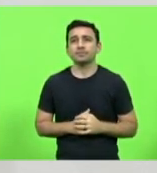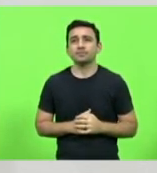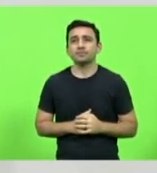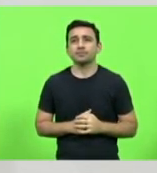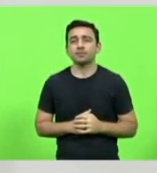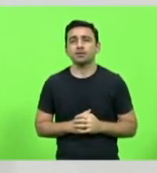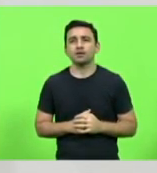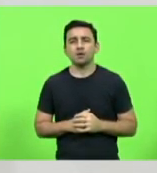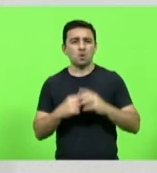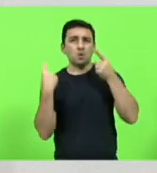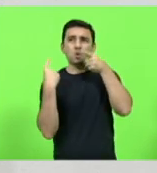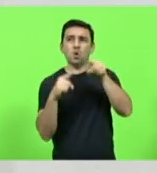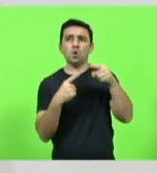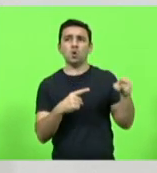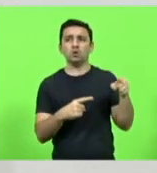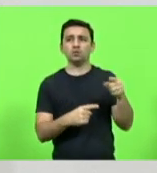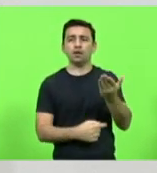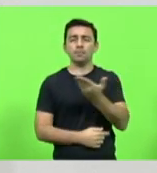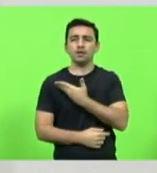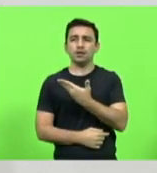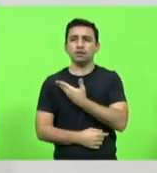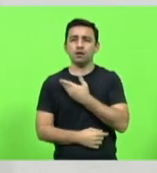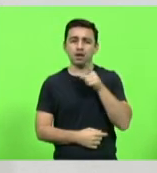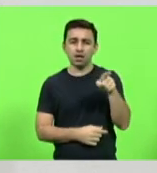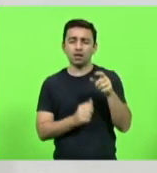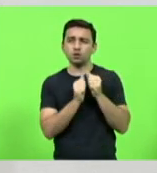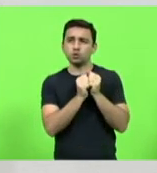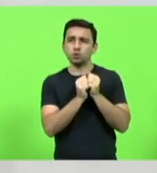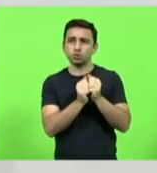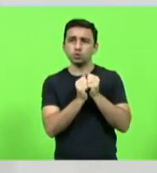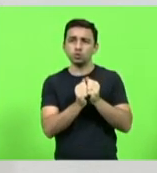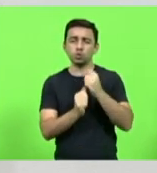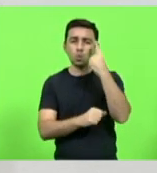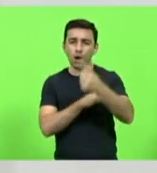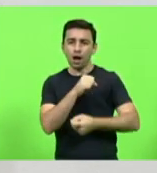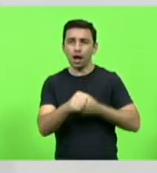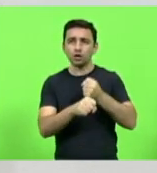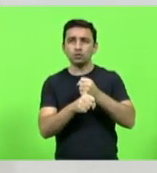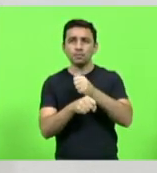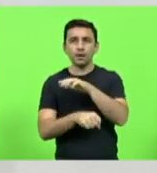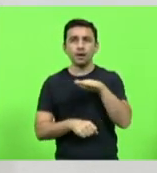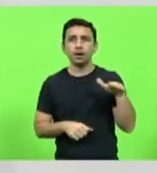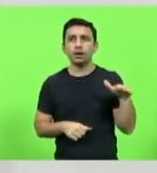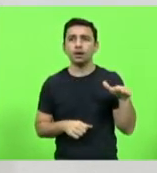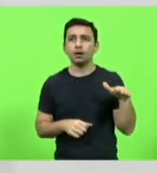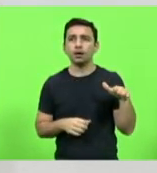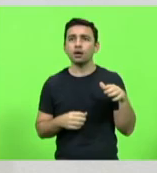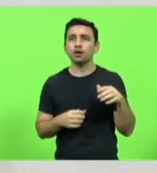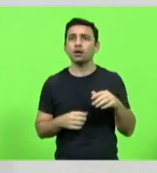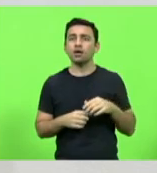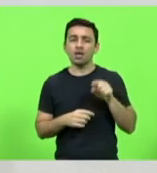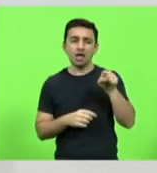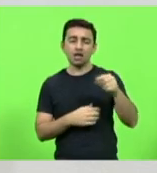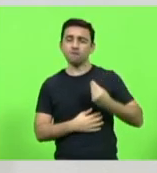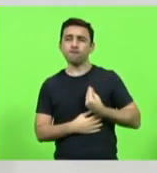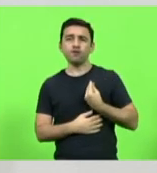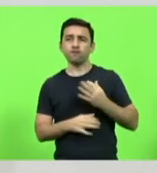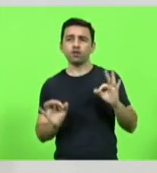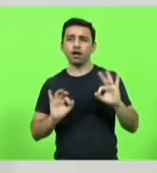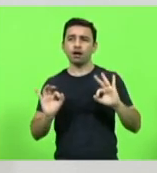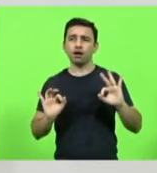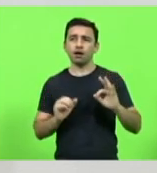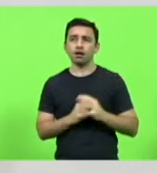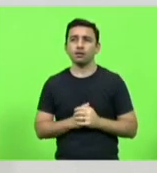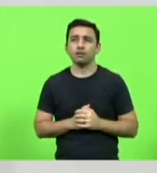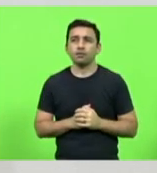ofender um colega que ele vai ter que conviver pelo menos mais um ano e meio aqui, sem o colega estar presente. Espero que